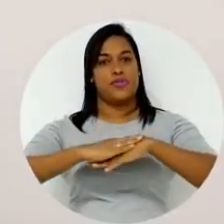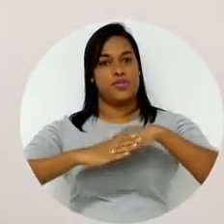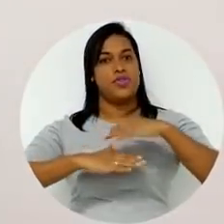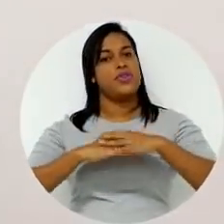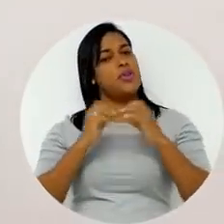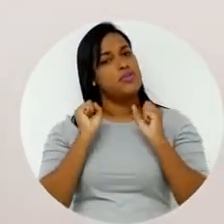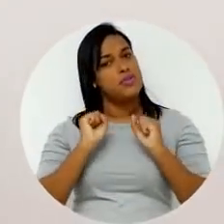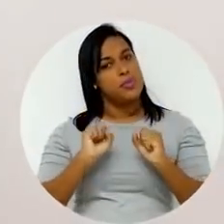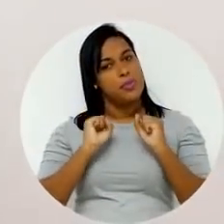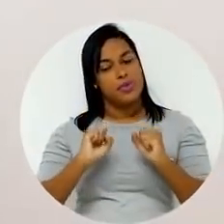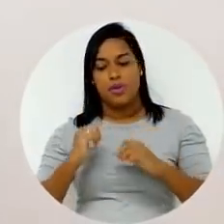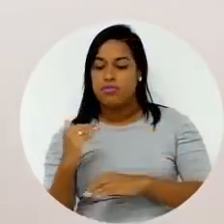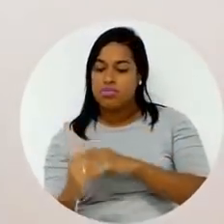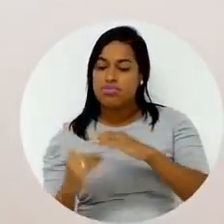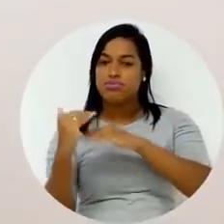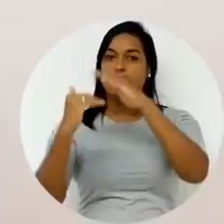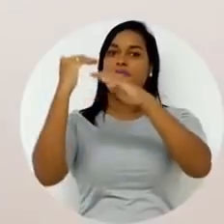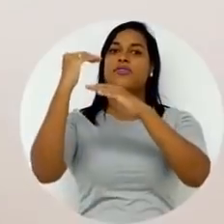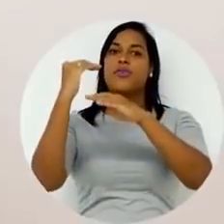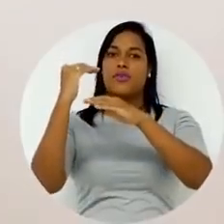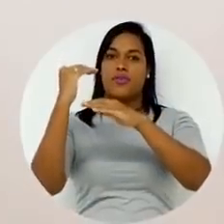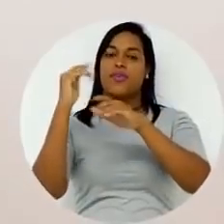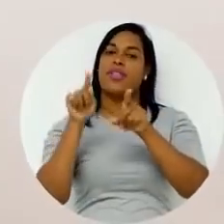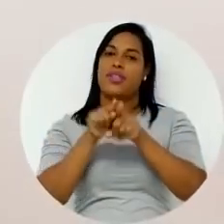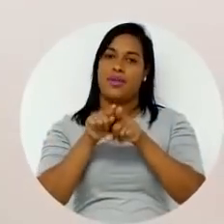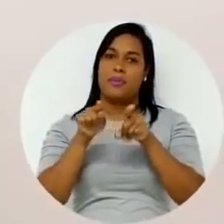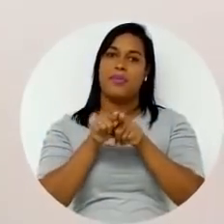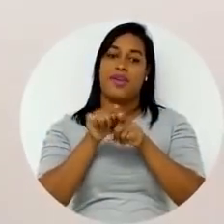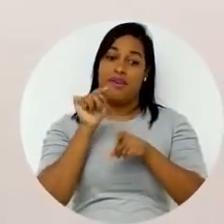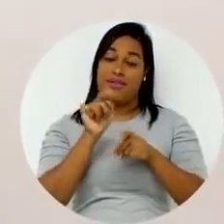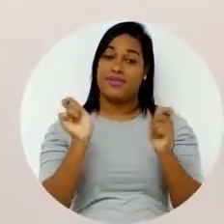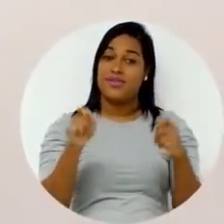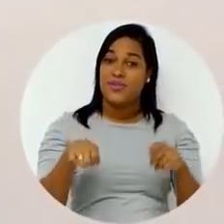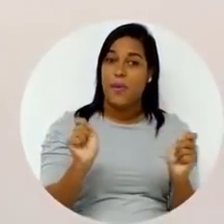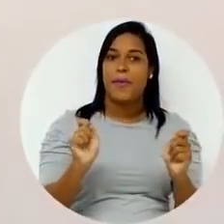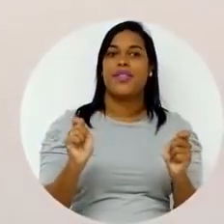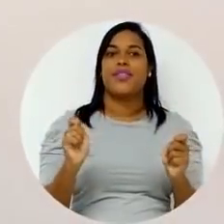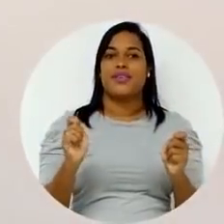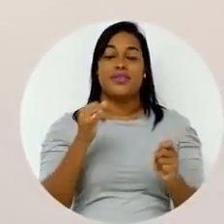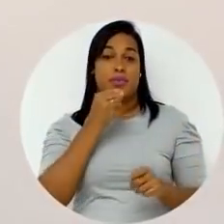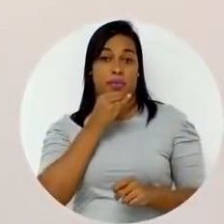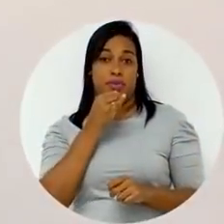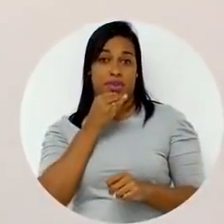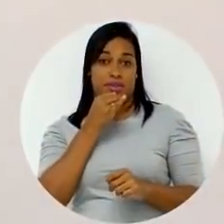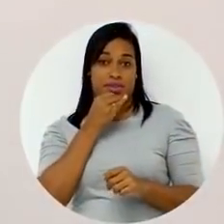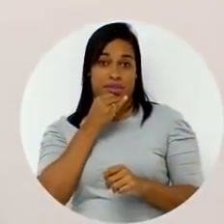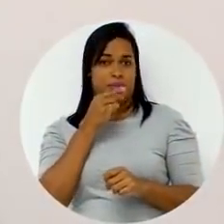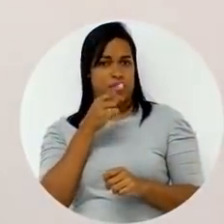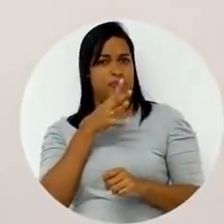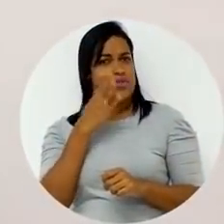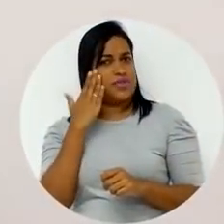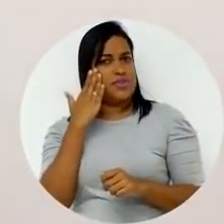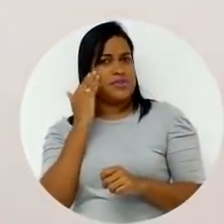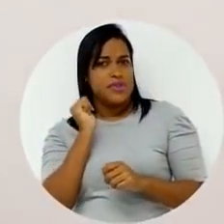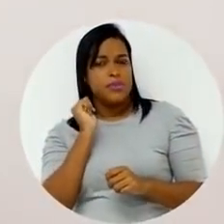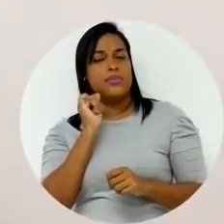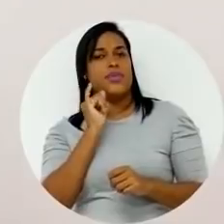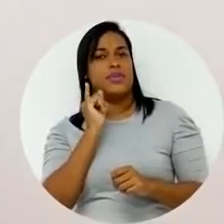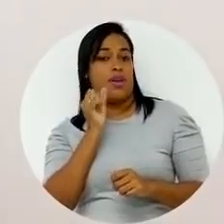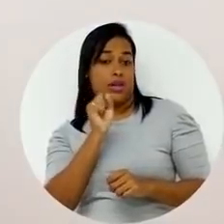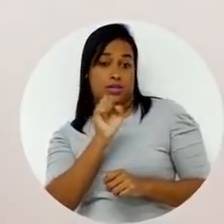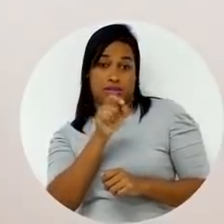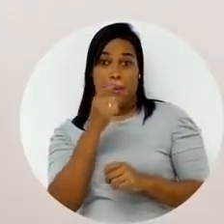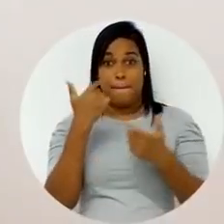nós podemos construir e desenvolver as competências. Por exemplo, você sabia